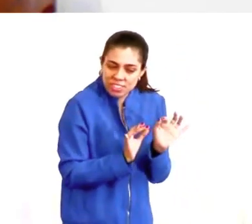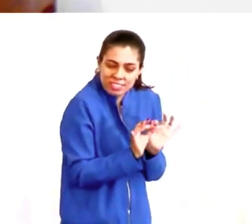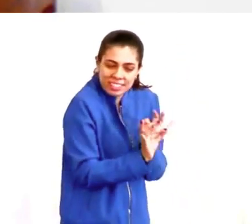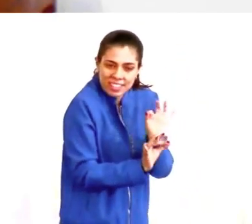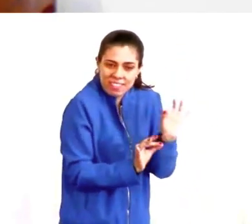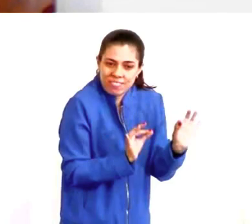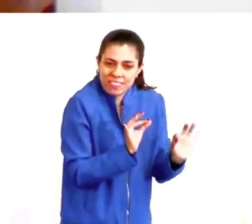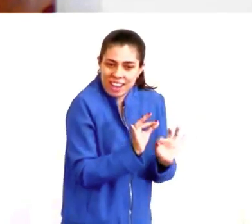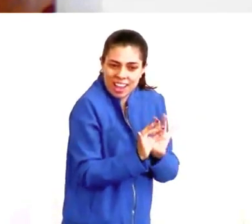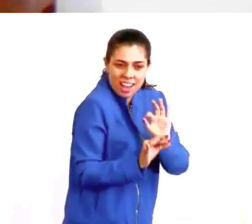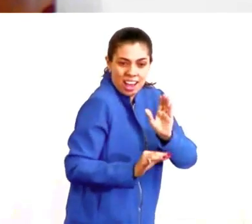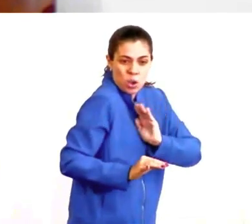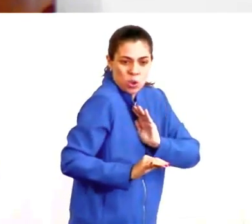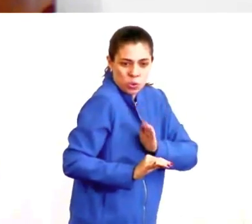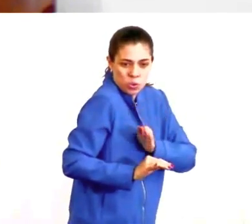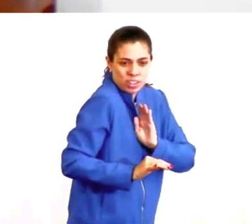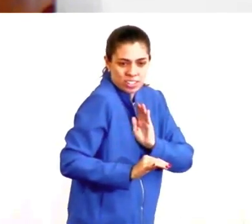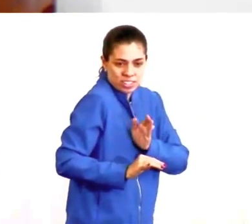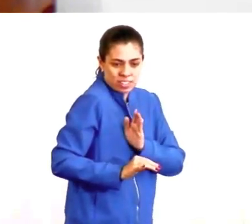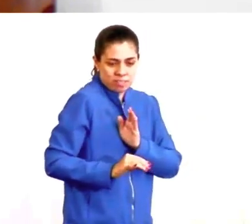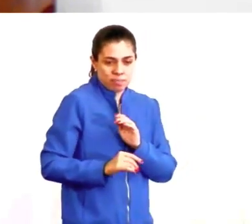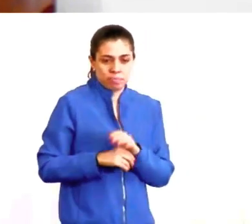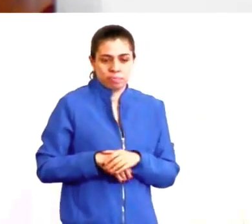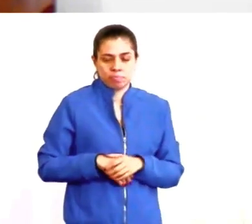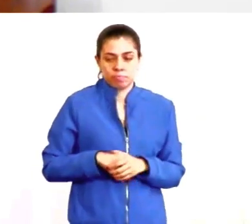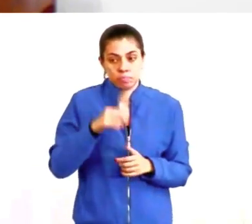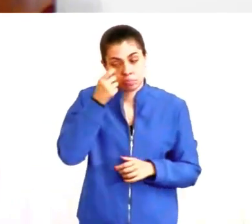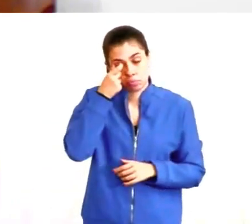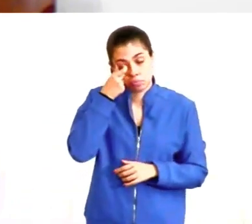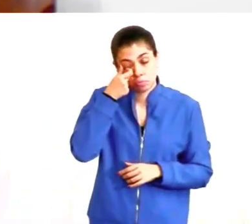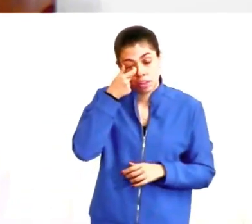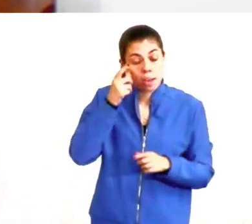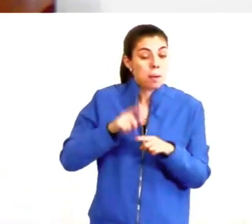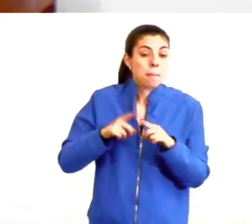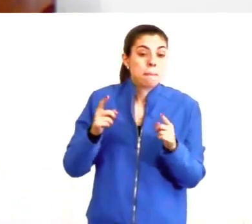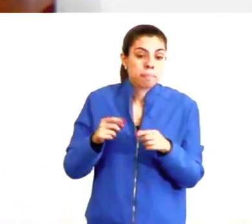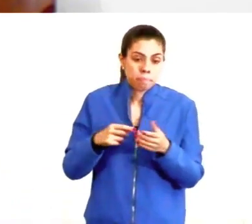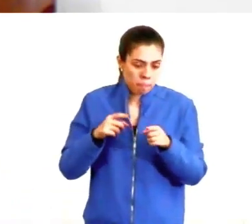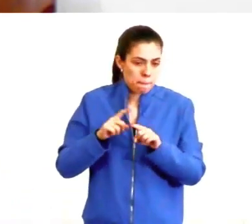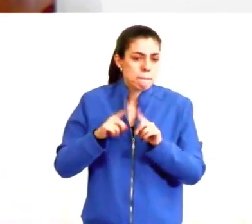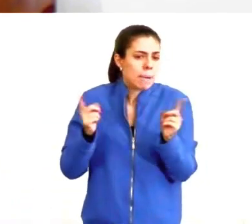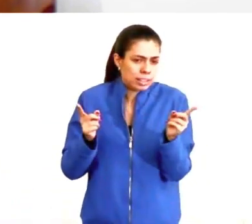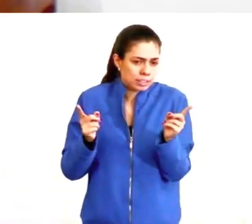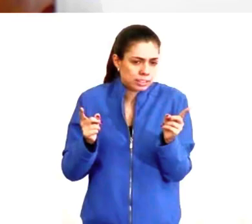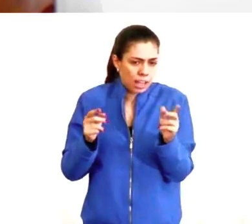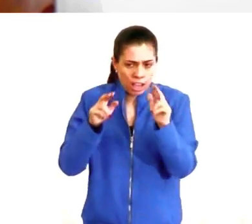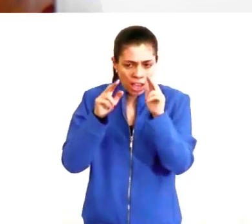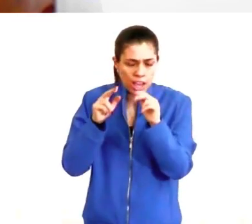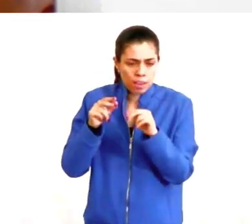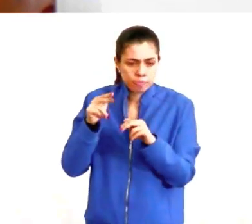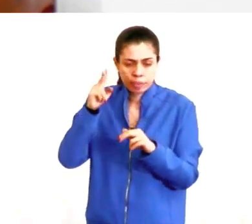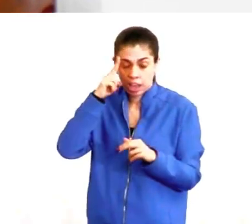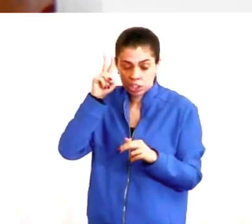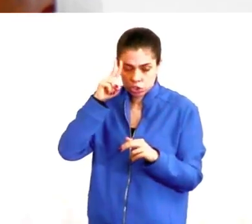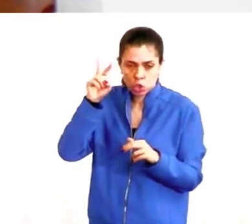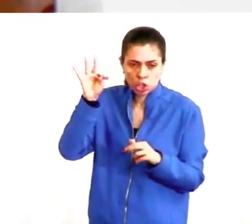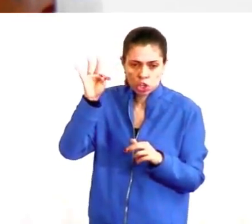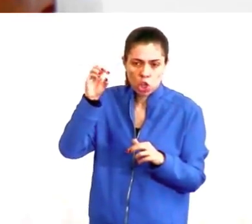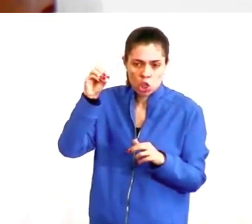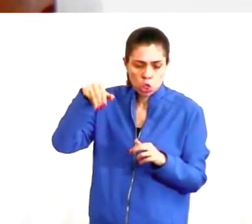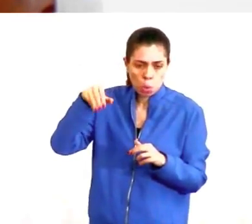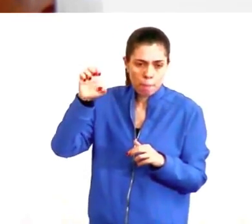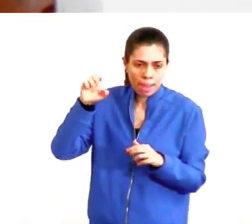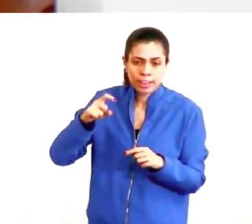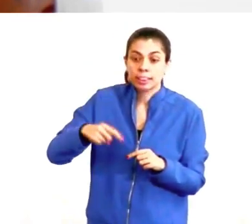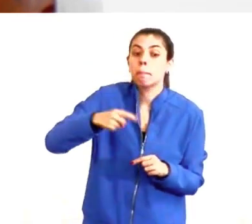também adorando. Aqui talvez não, aqui é dúvida mesmo, mas depois é explícita